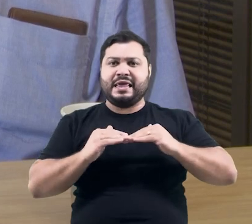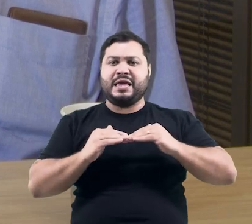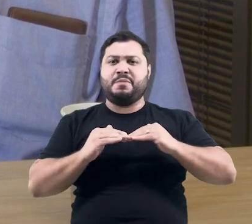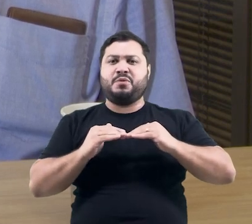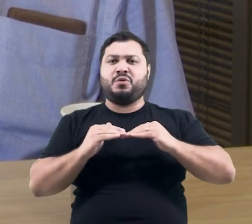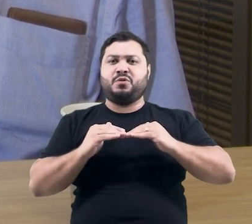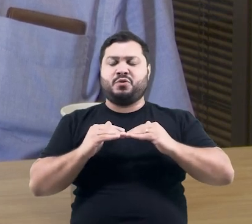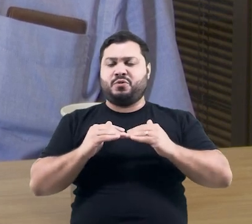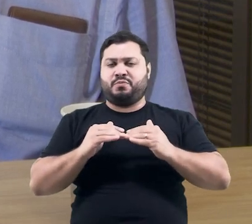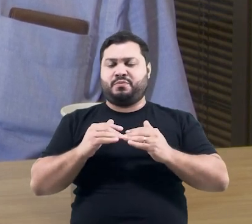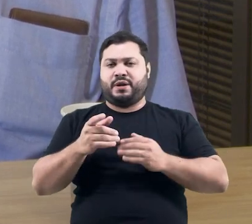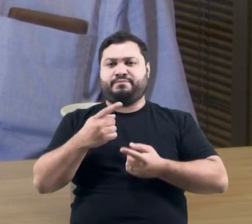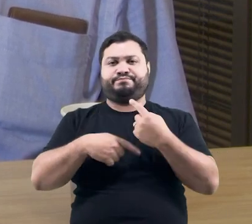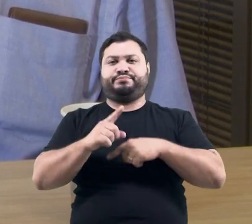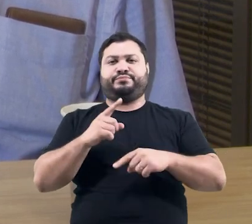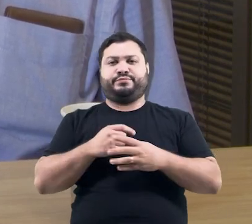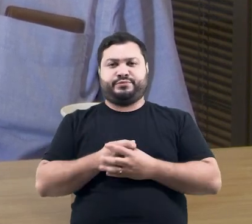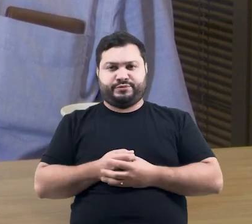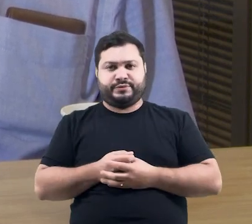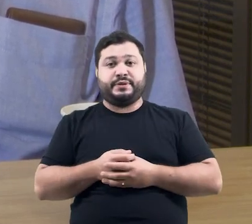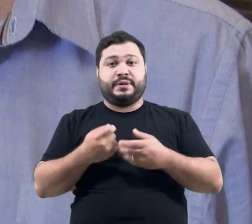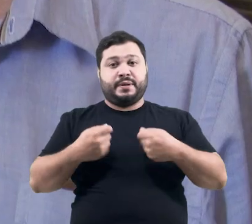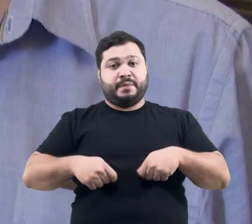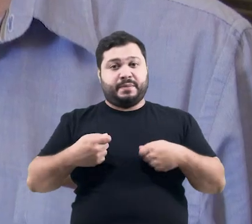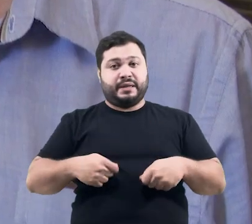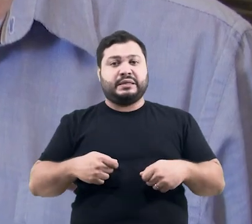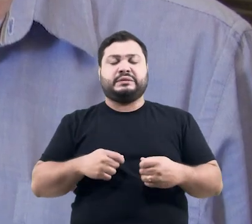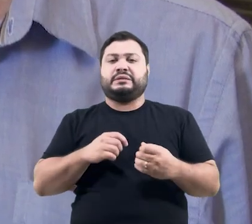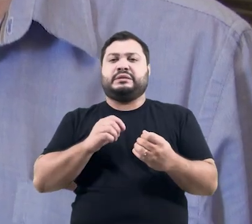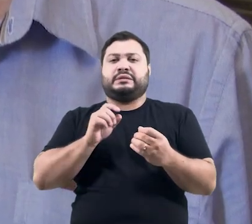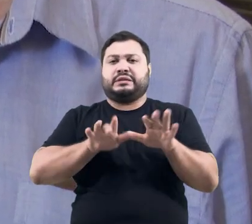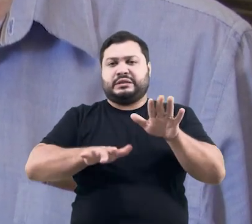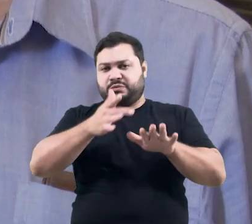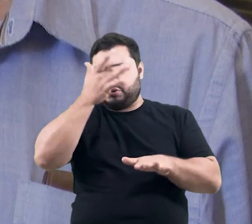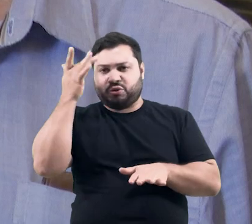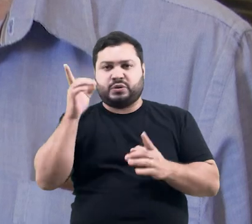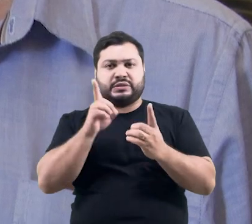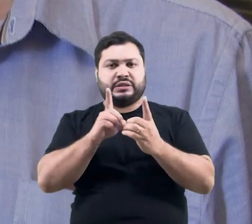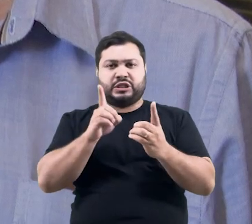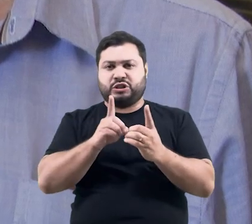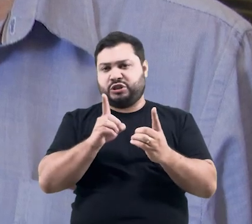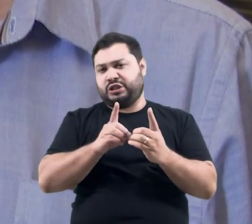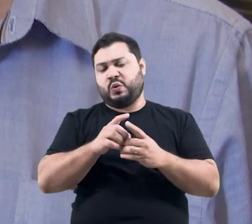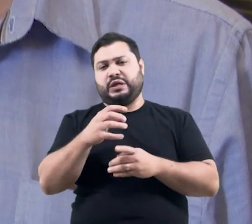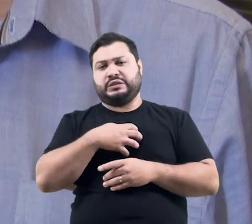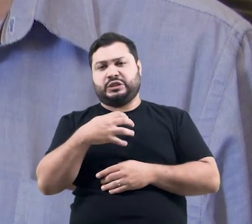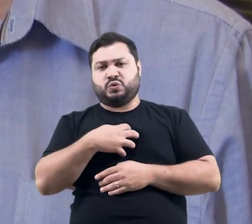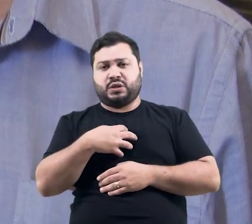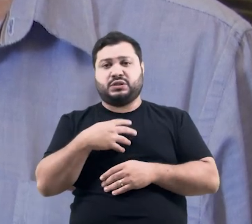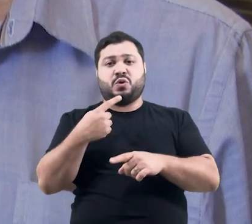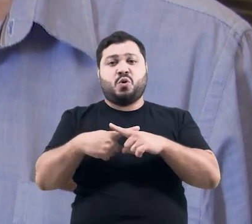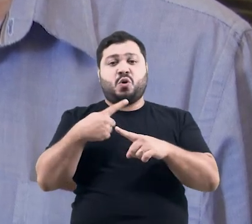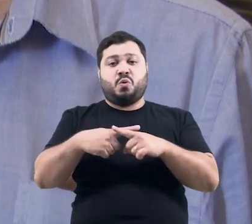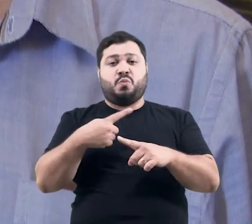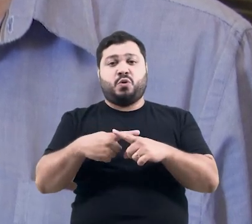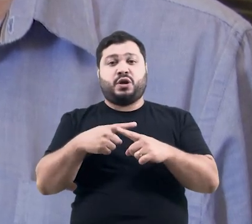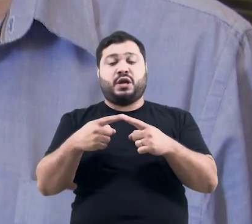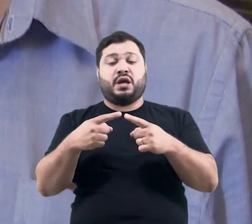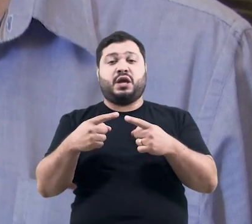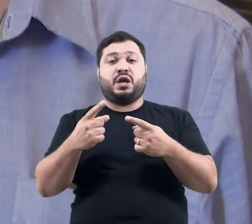equilíbrio suficiente para superar isso. Há uma necessidade de ser atendida essas pessoas com essa